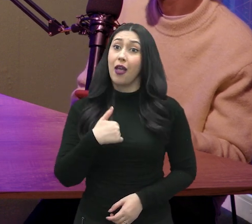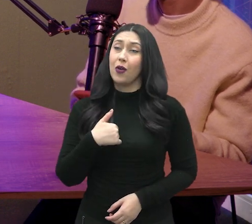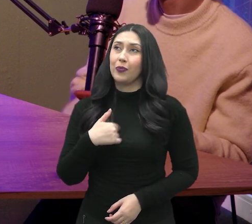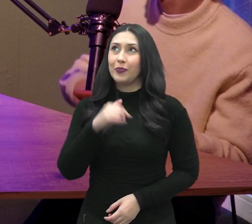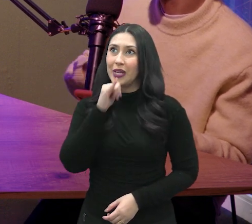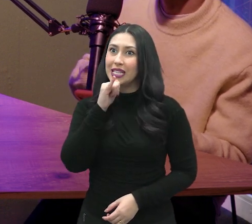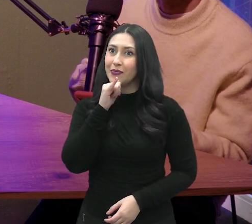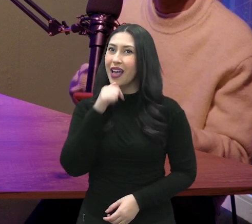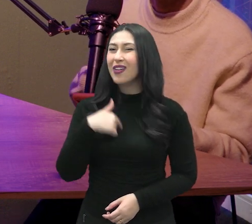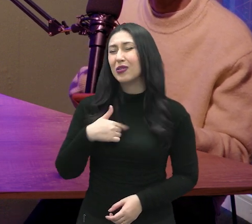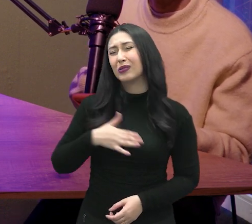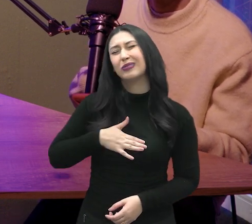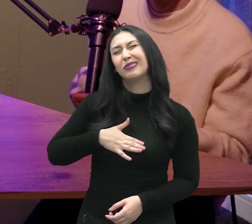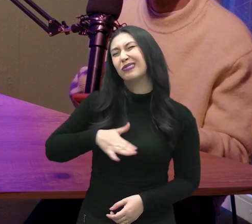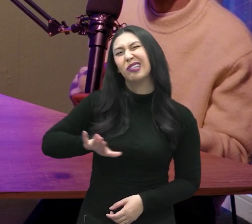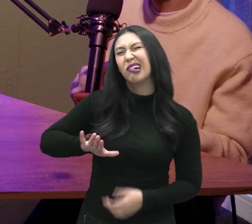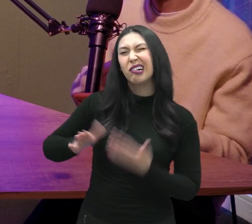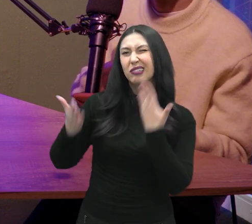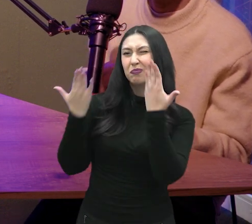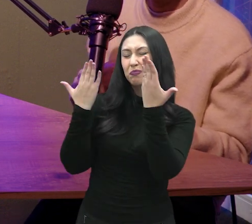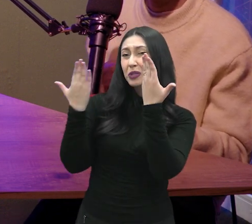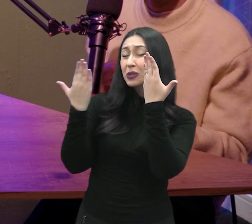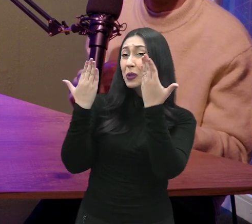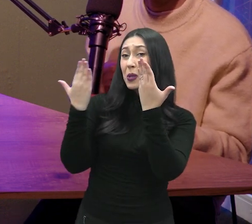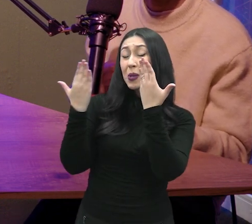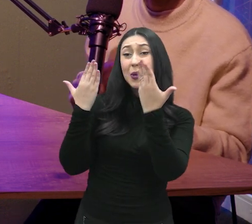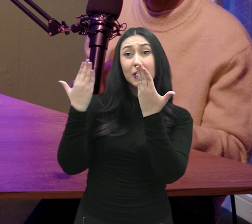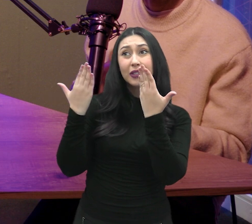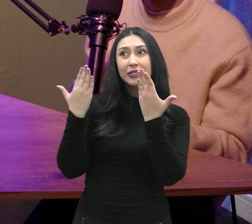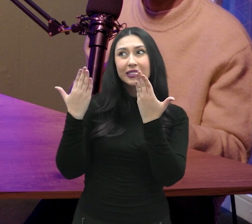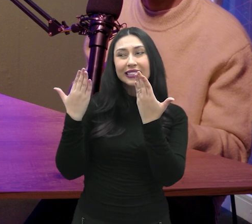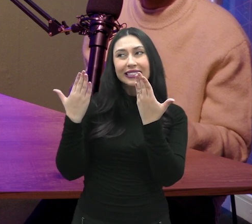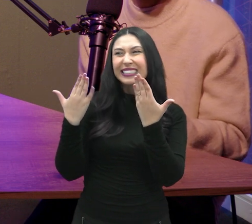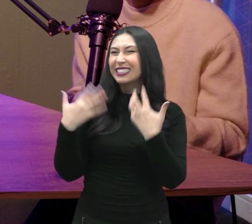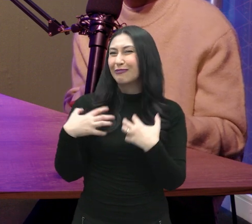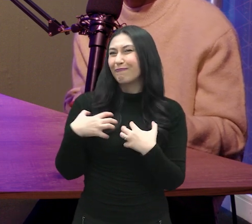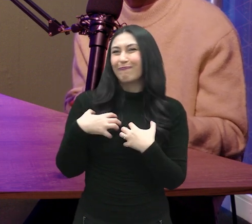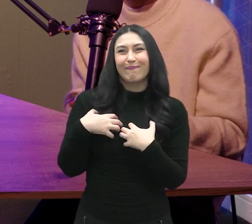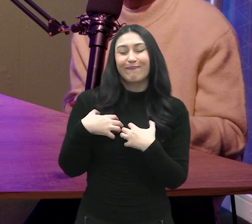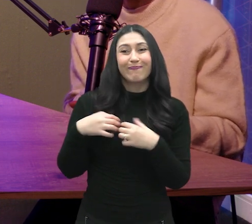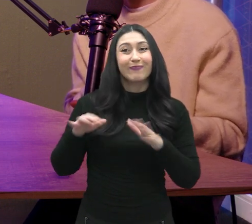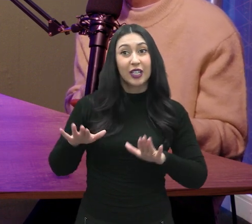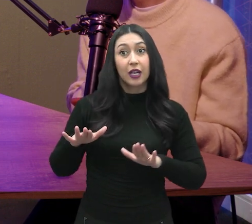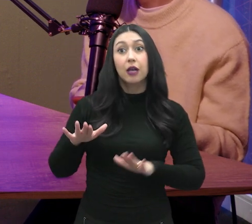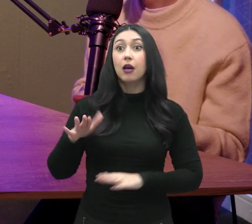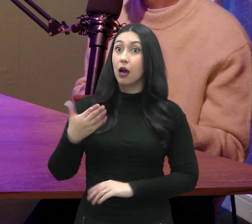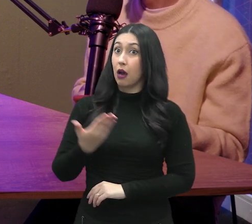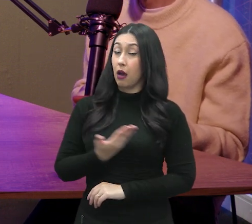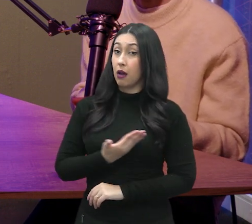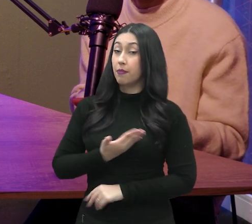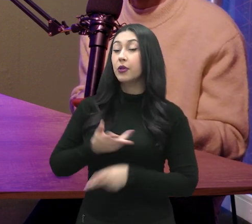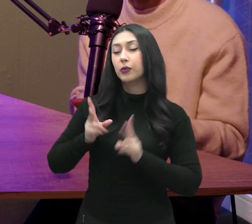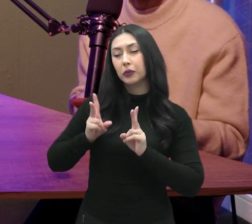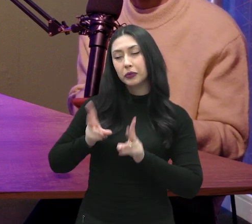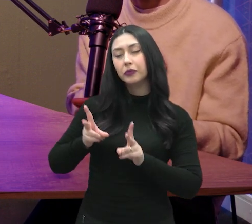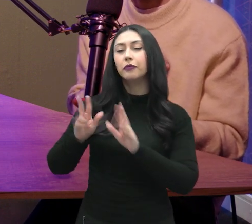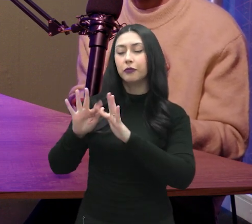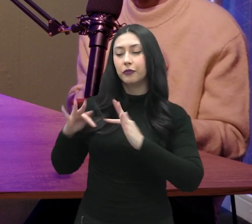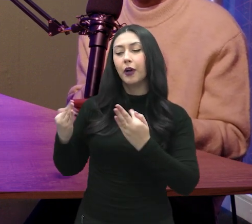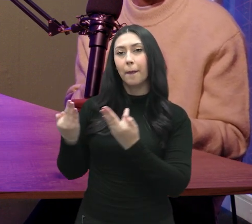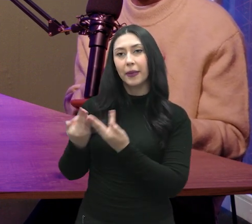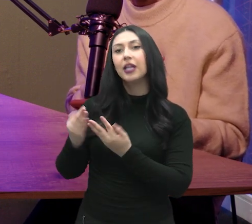Olha só que legal. Eu, por exemplo, eu não sou muito adepto das consultas psicológicas, eu ainda não senti esse chamado, todos os meus